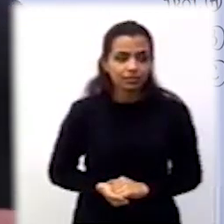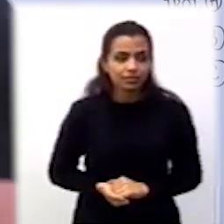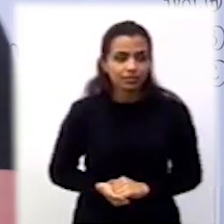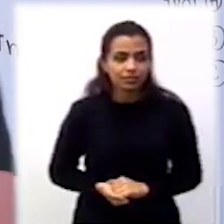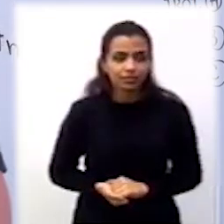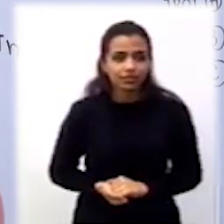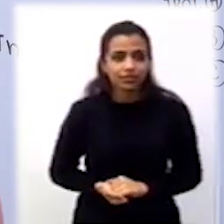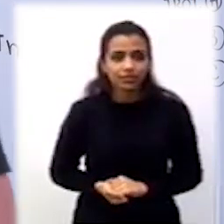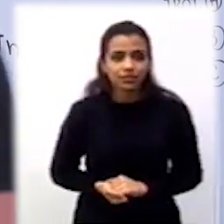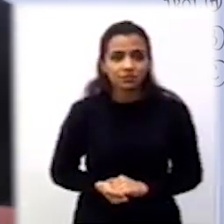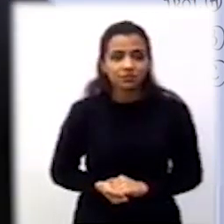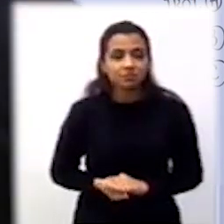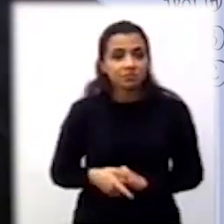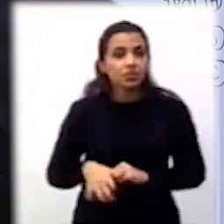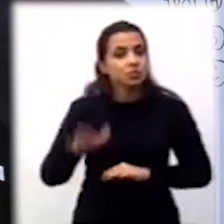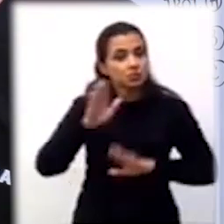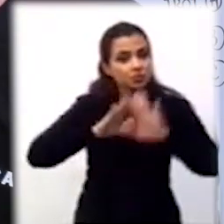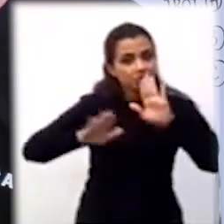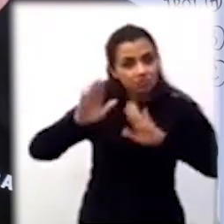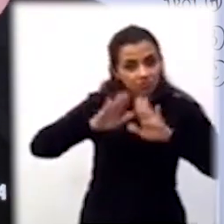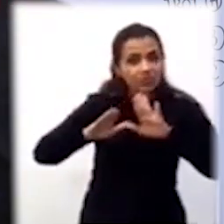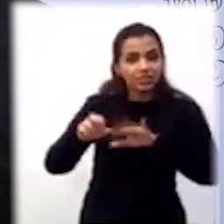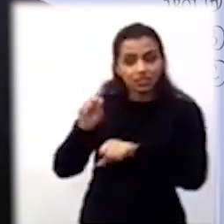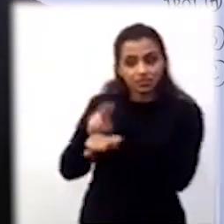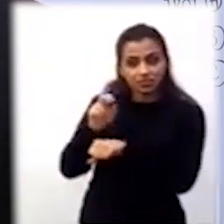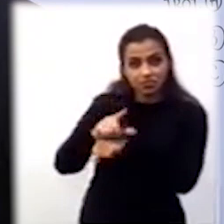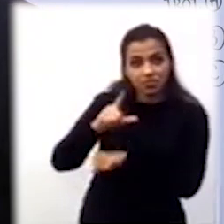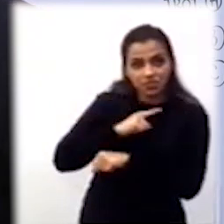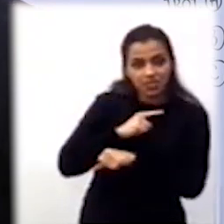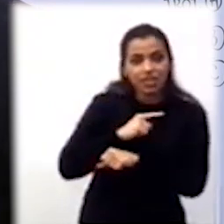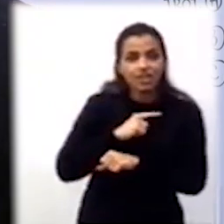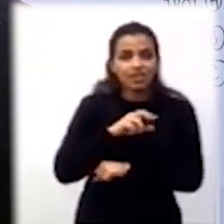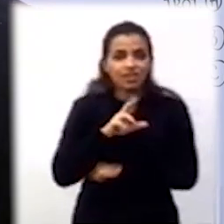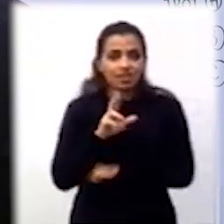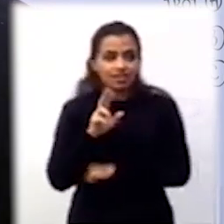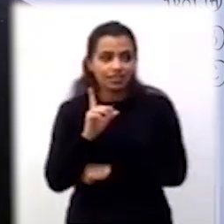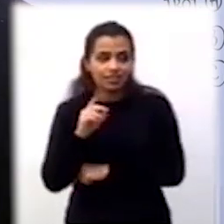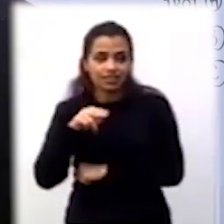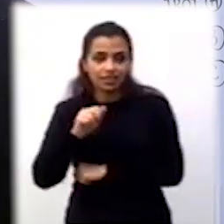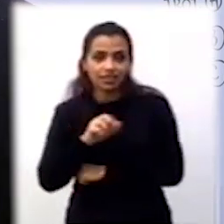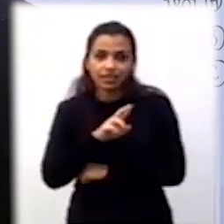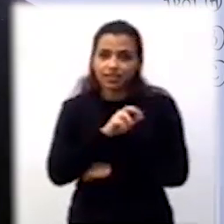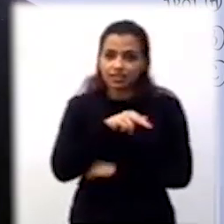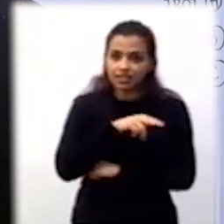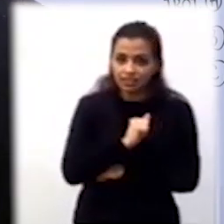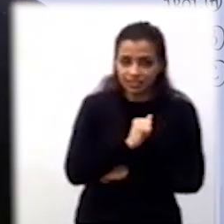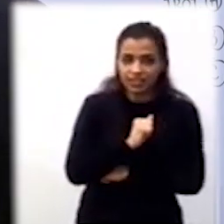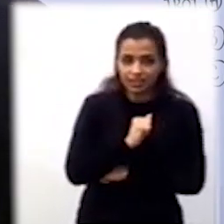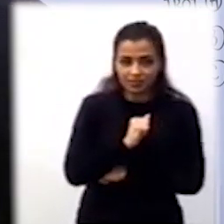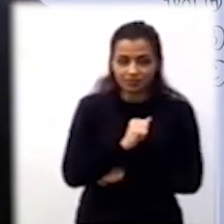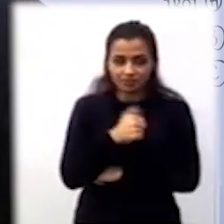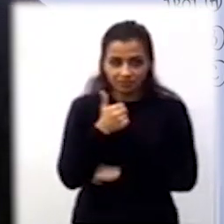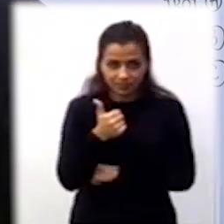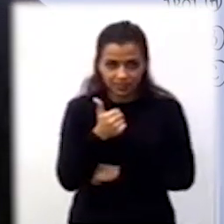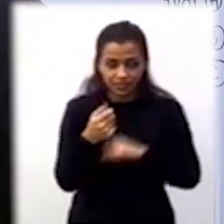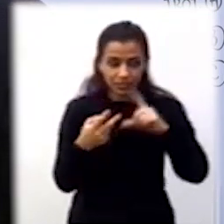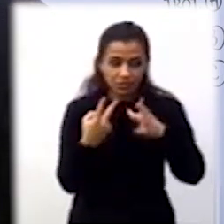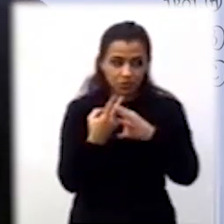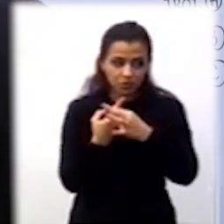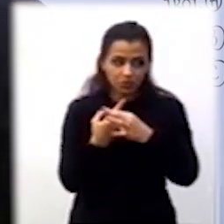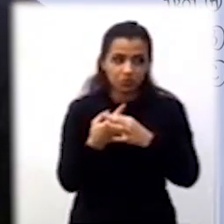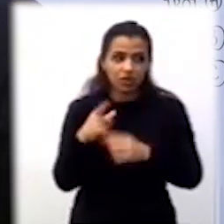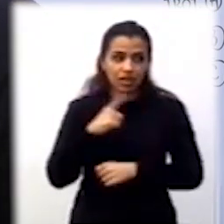RNA. Tem vírus que tem DNA, tem vírus que tem RNA. E a junção do capsídio com ácido nucleico, que é o RNA, forma o que a gente chama